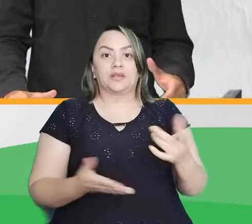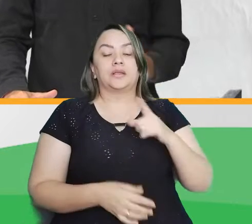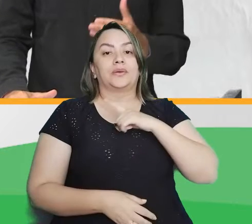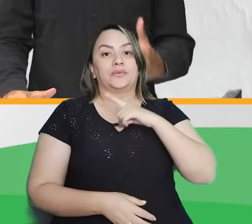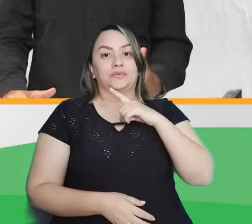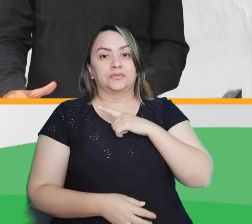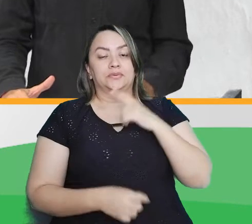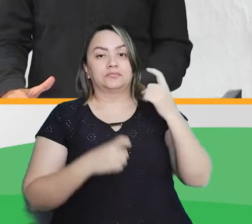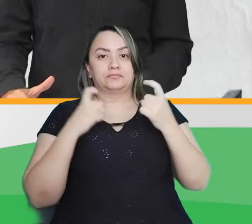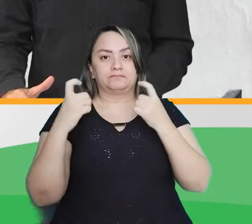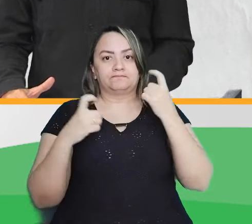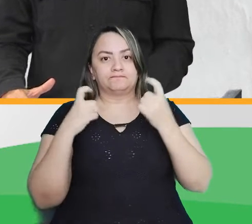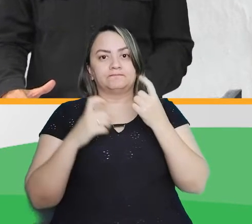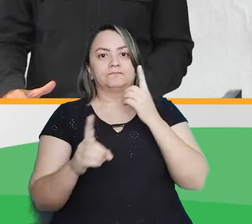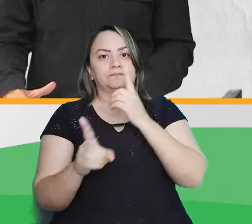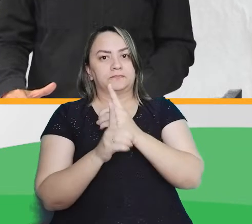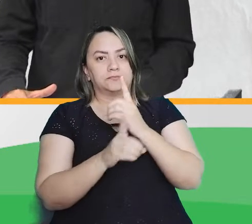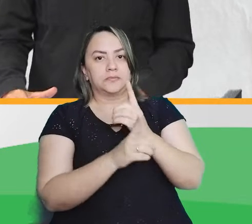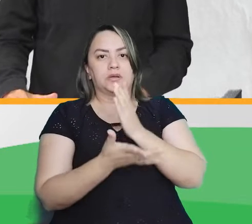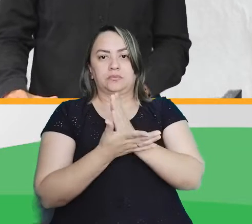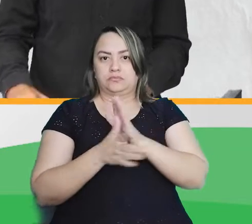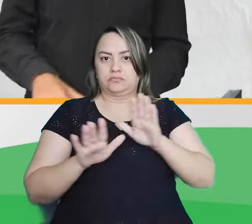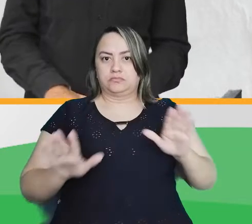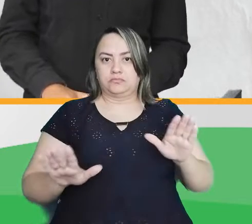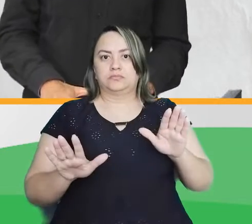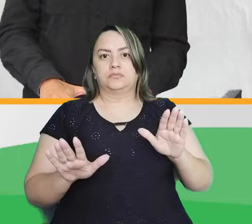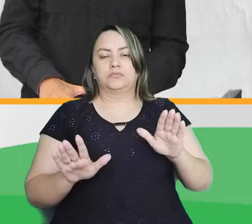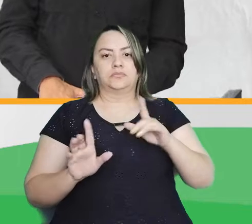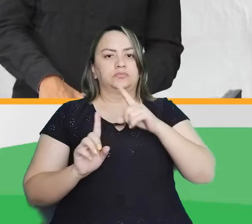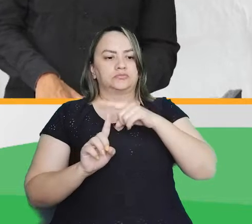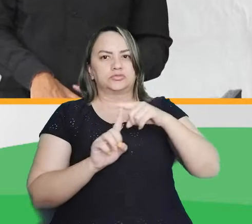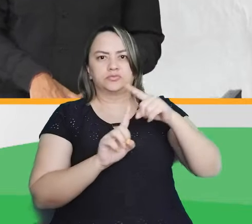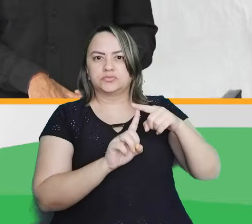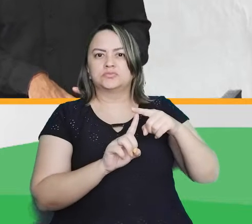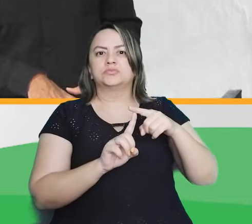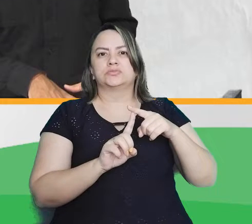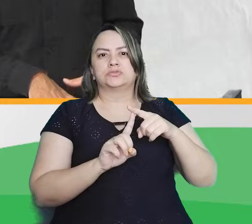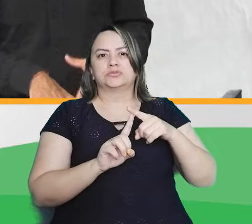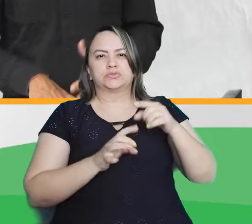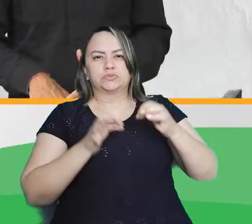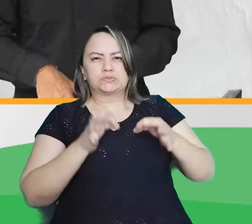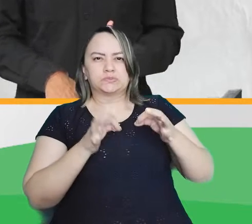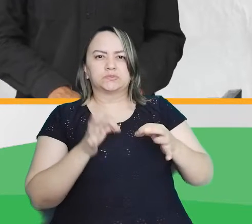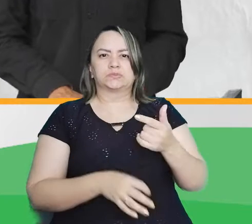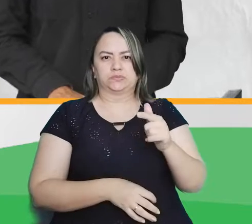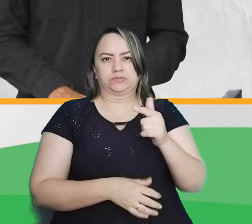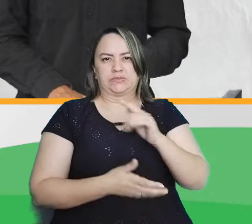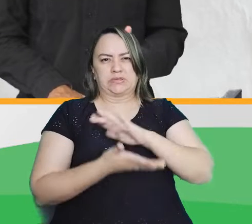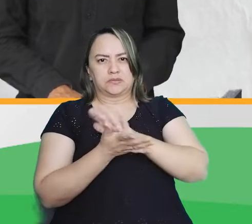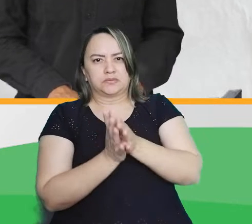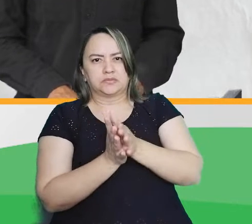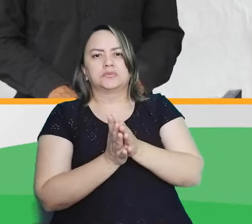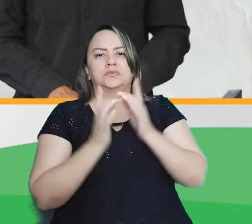combater as diversas formas de injustiça, preconceito e violência, adotando princípios